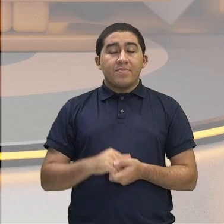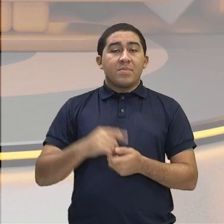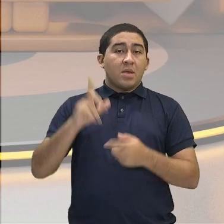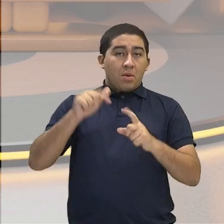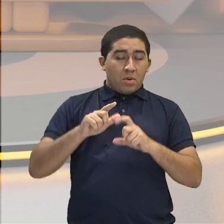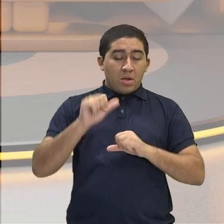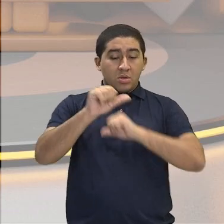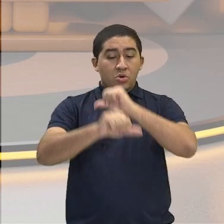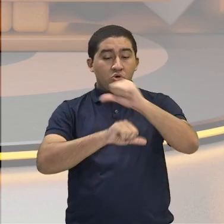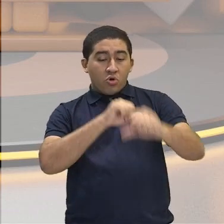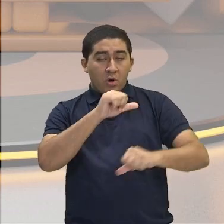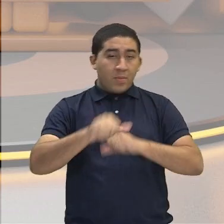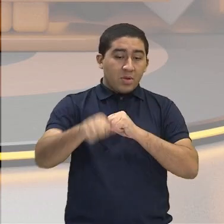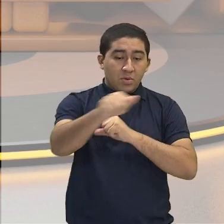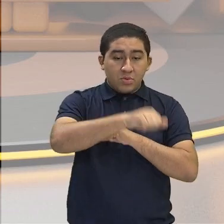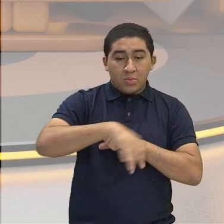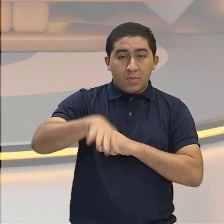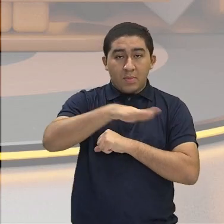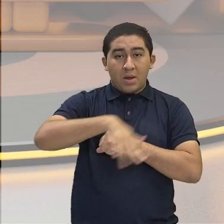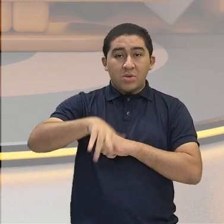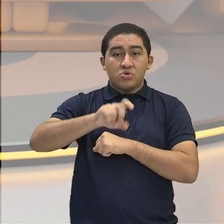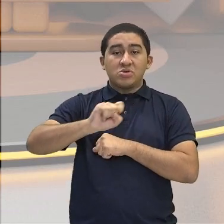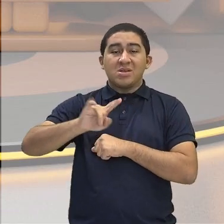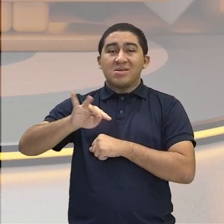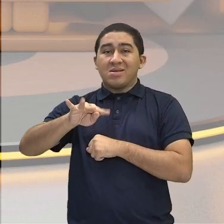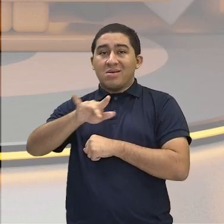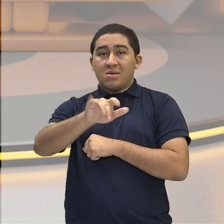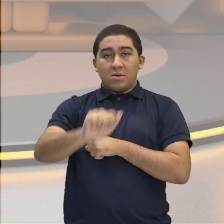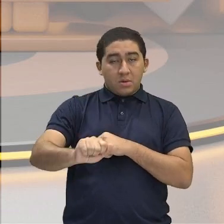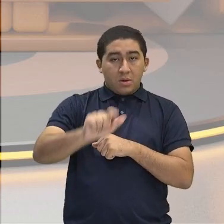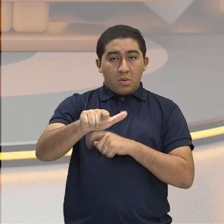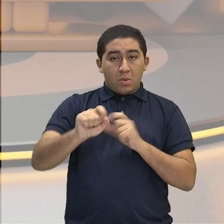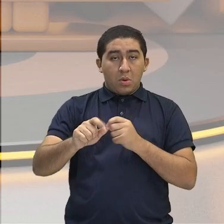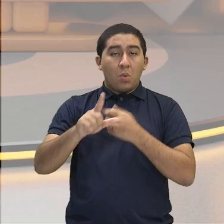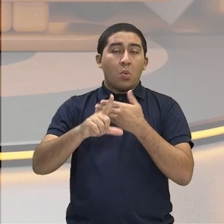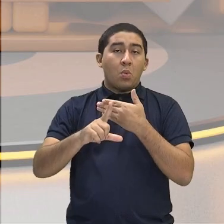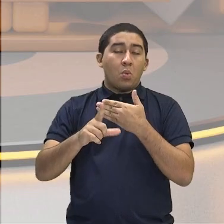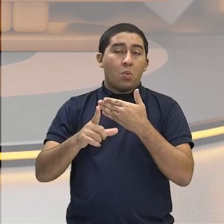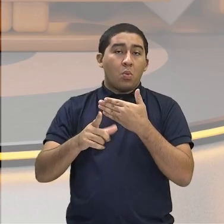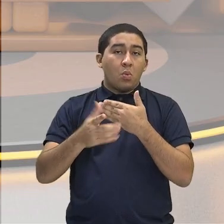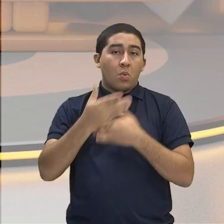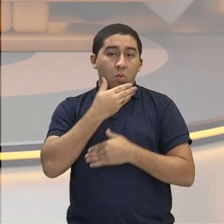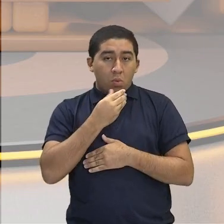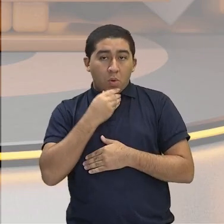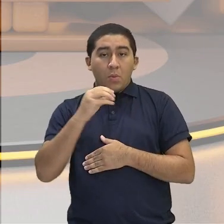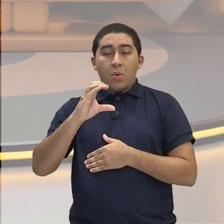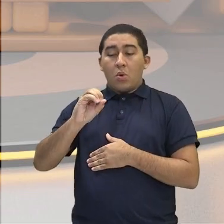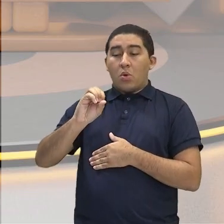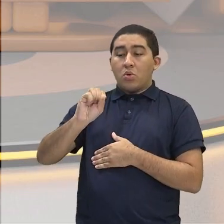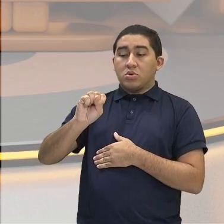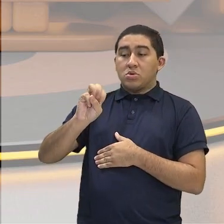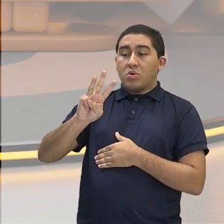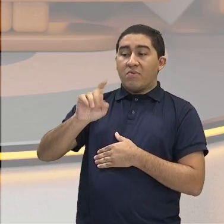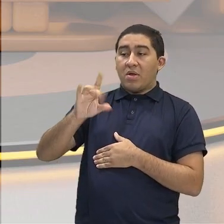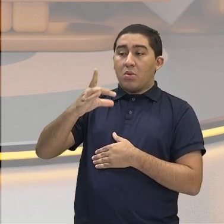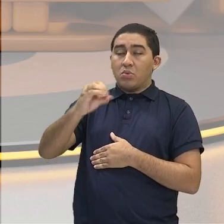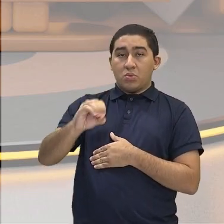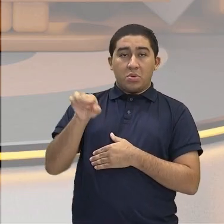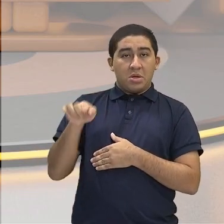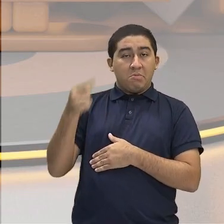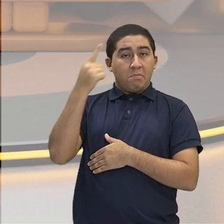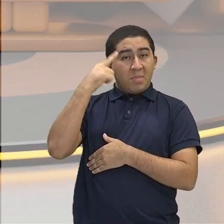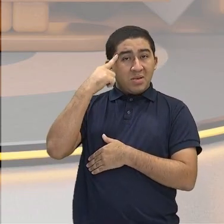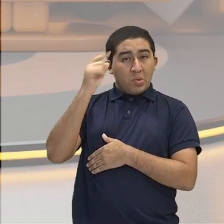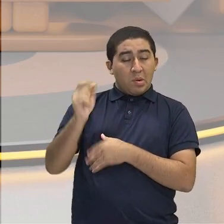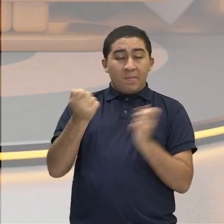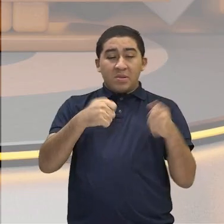Oswaldo Cruz, que era um médico sanitarista e que ele previa que Para que houvesse uma mudança nesse